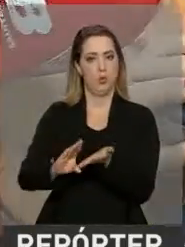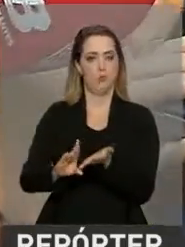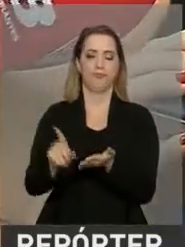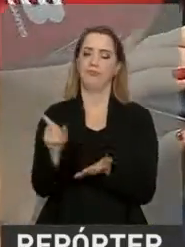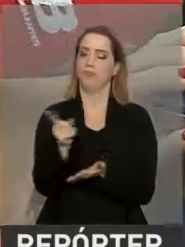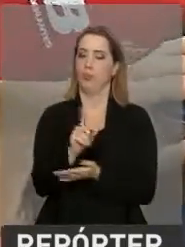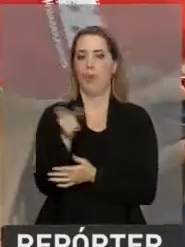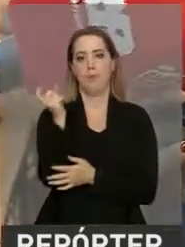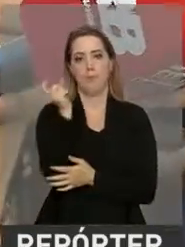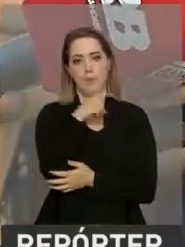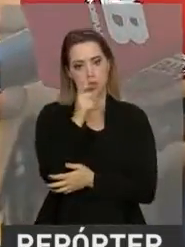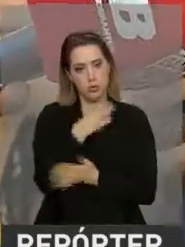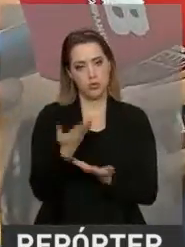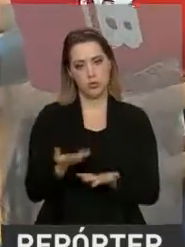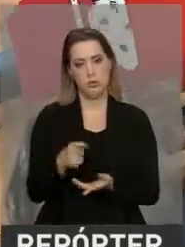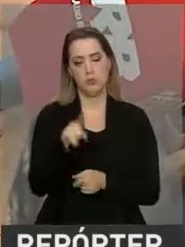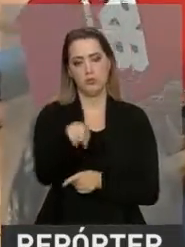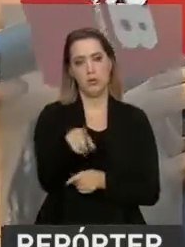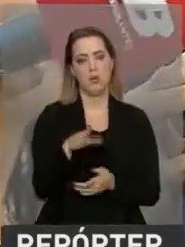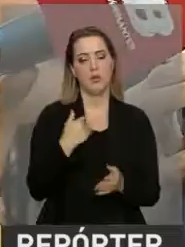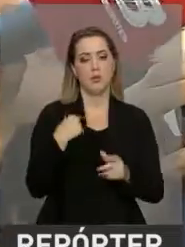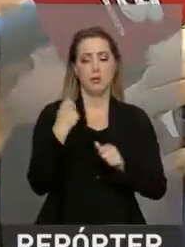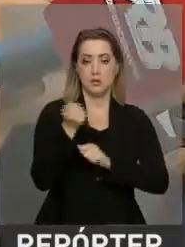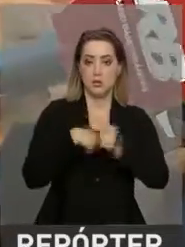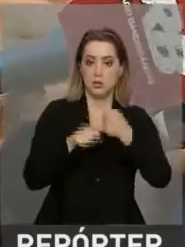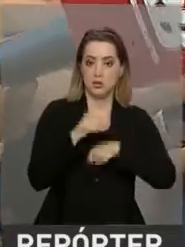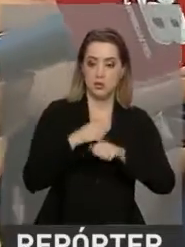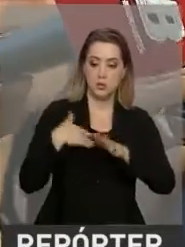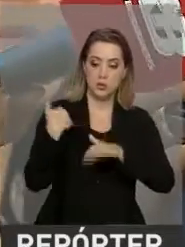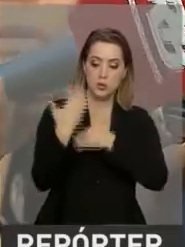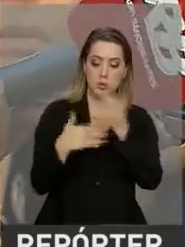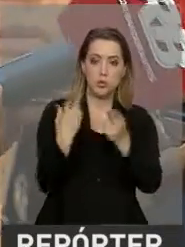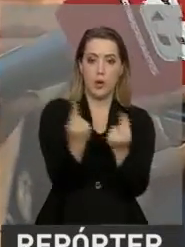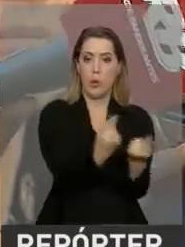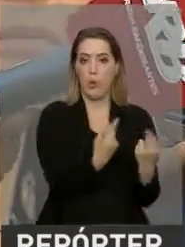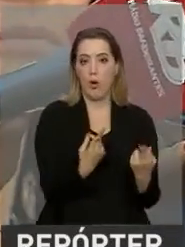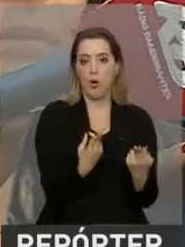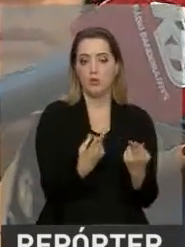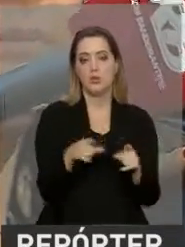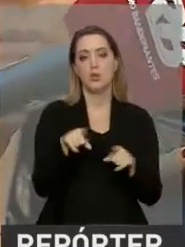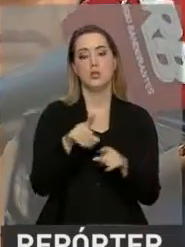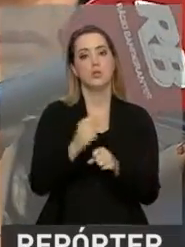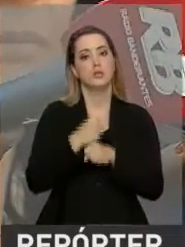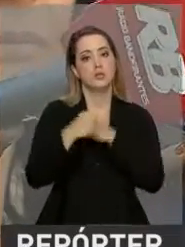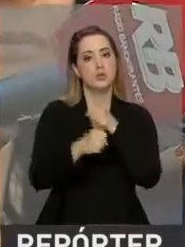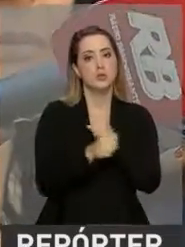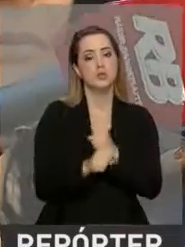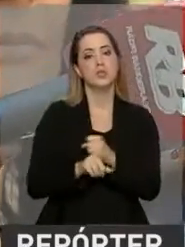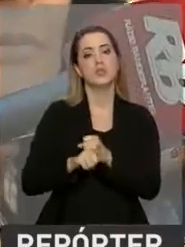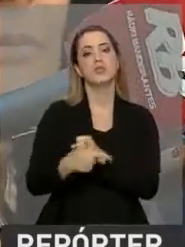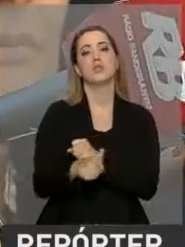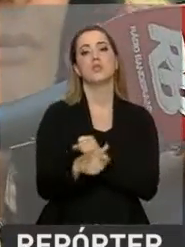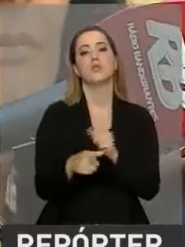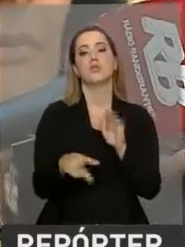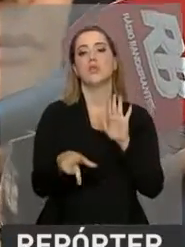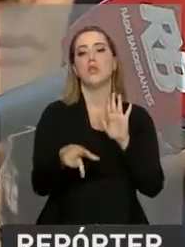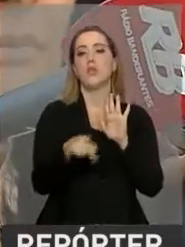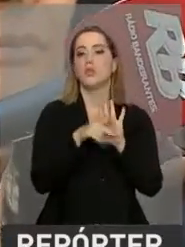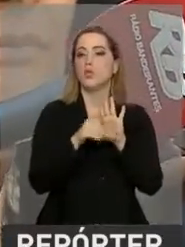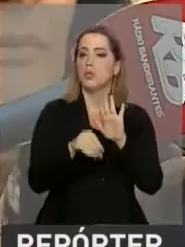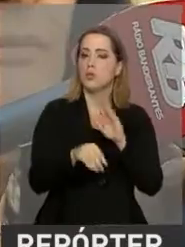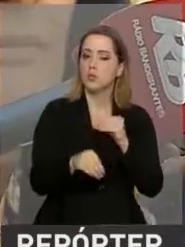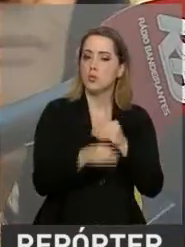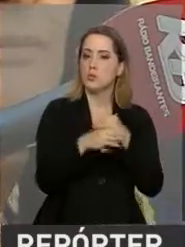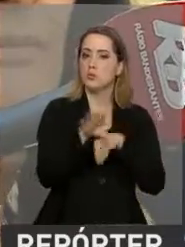verdade se a economia continuar como está em 2016 no ano que vem sem a pec os recursos